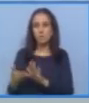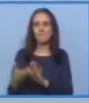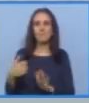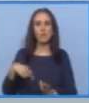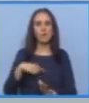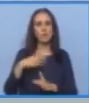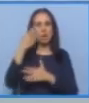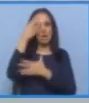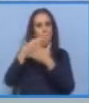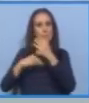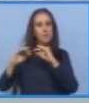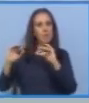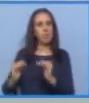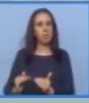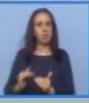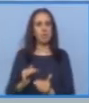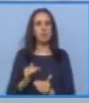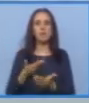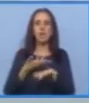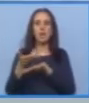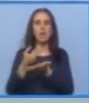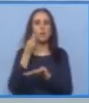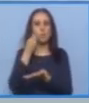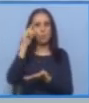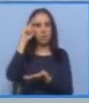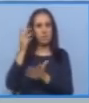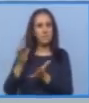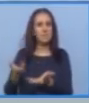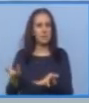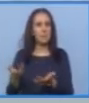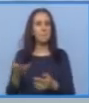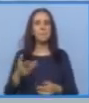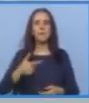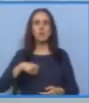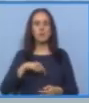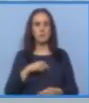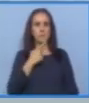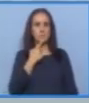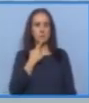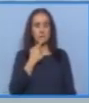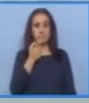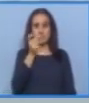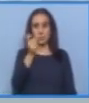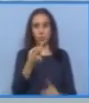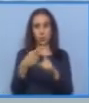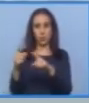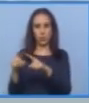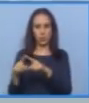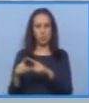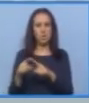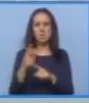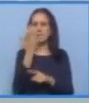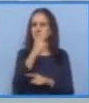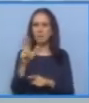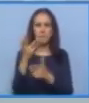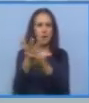a desaprender a arte da convivência. Sabermos perceber que a diferença, elas existirão